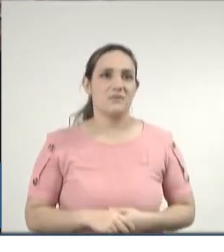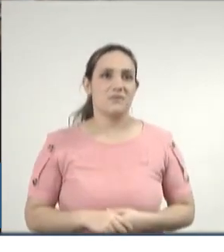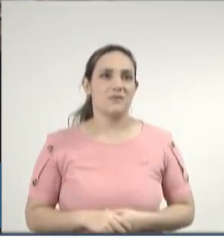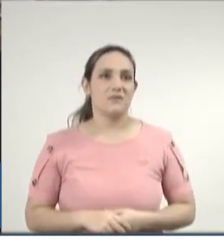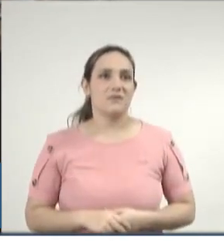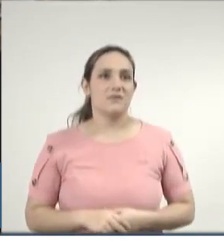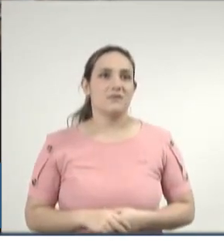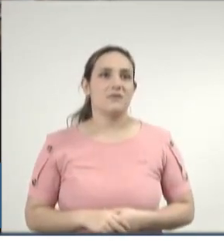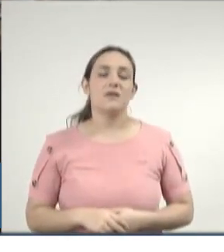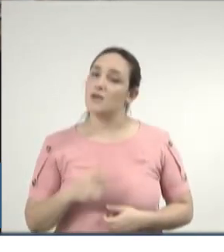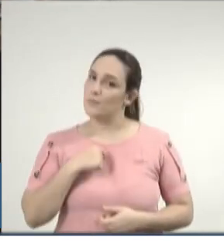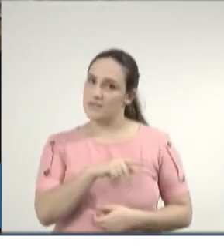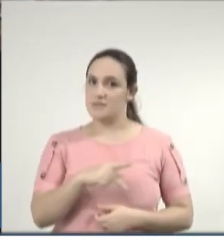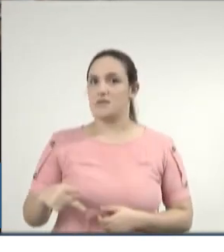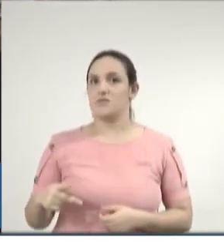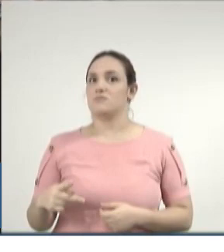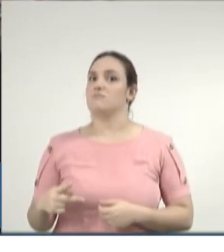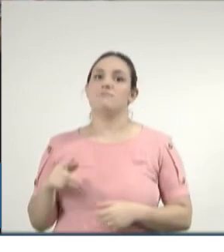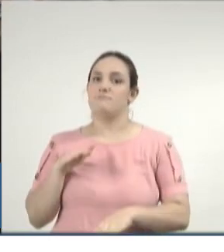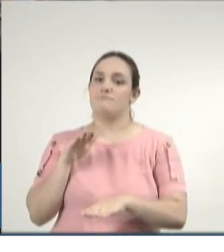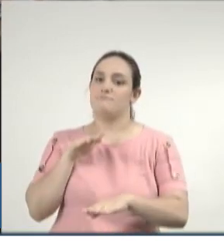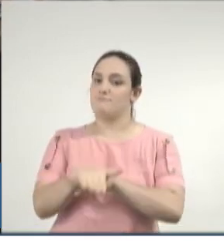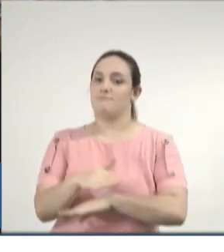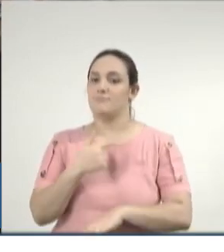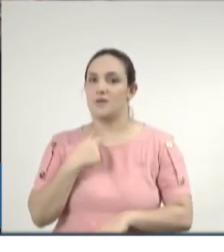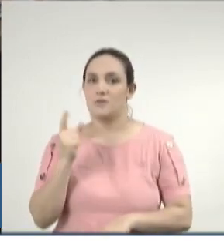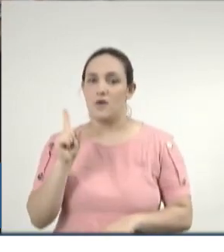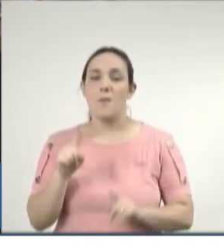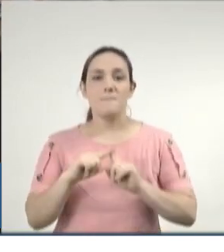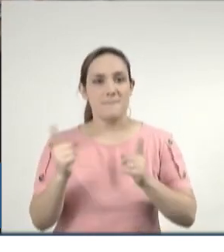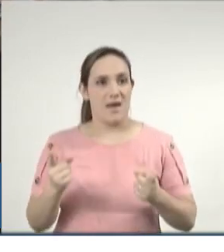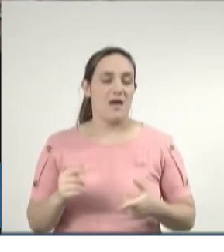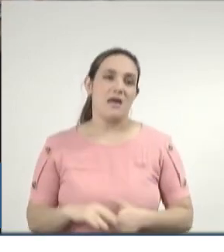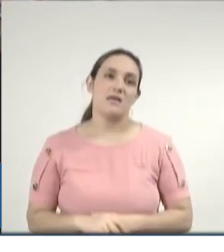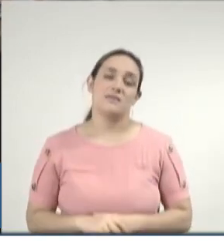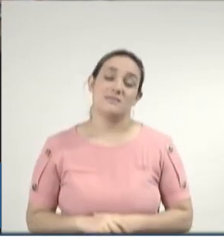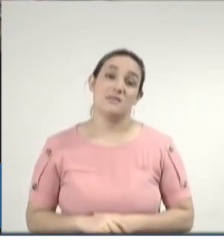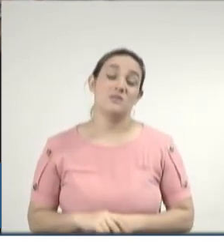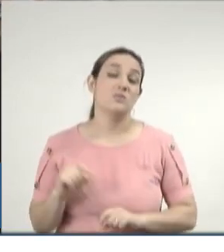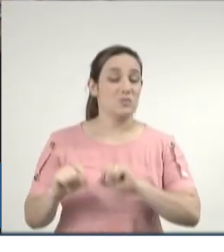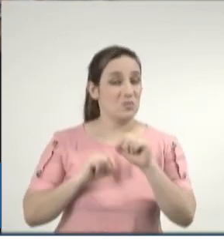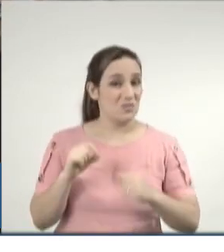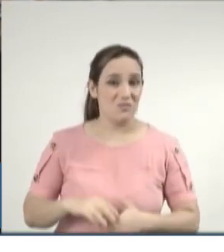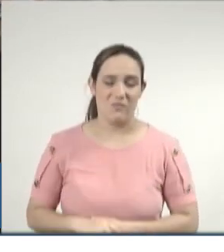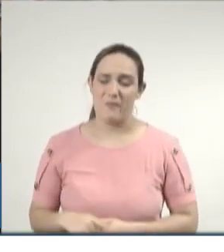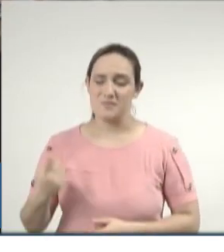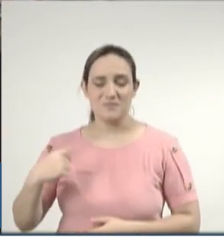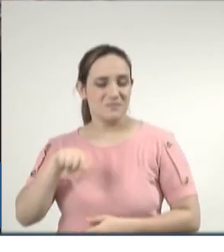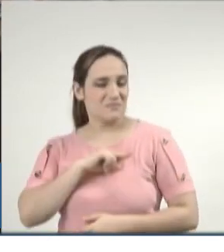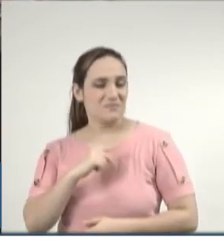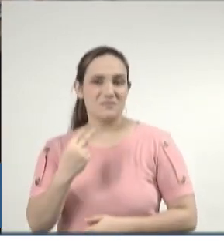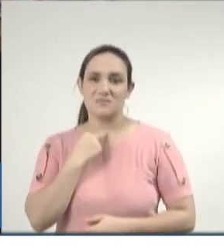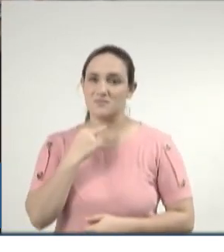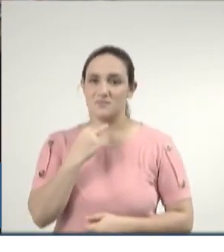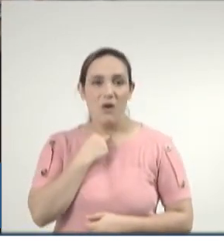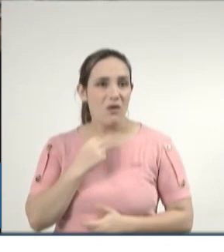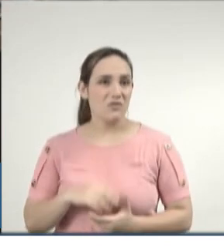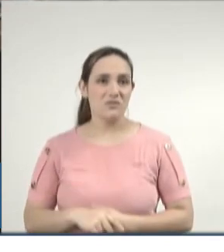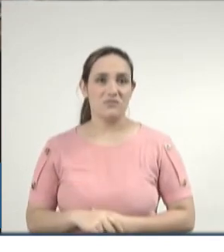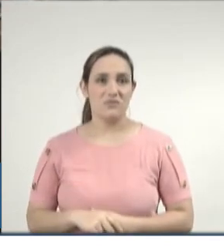condições de cortar. Mas enfim, né? Realmente é isso aí. E a gente não pode, por conta